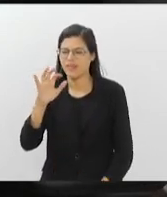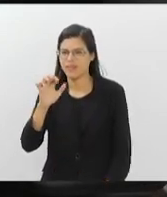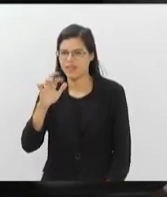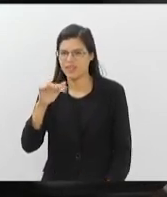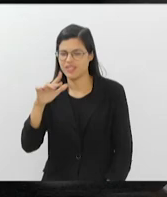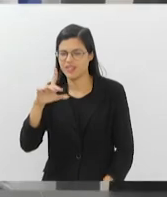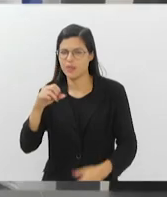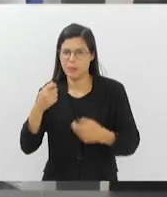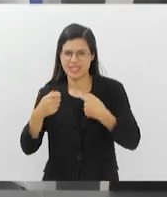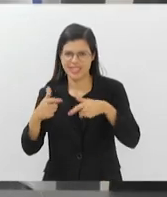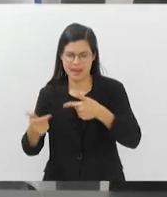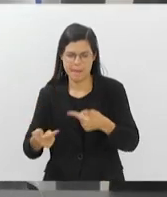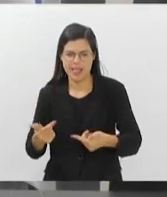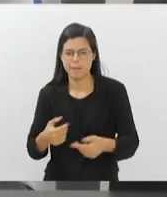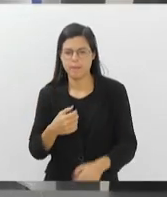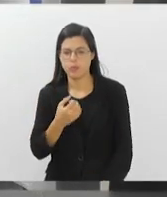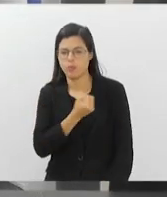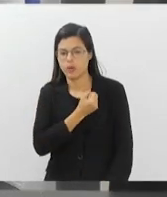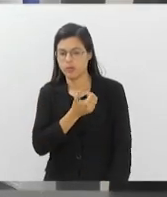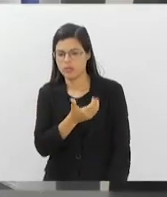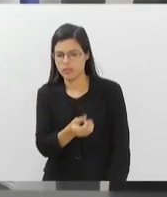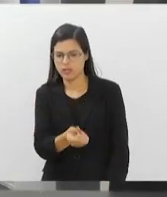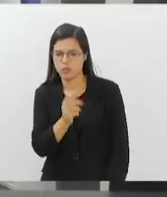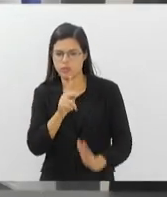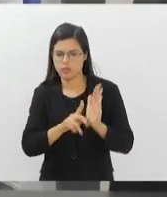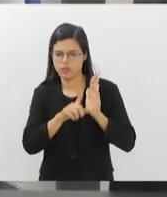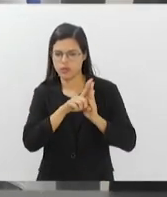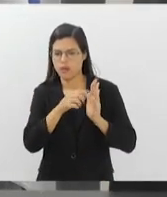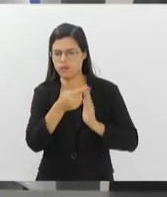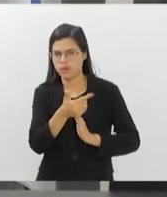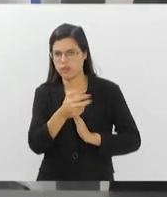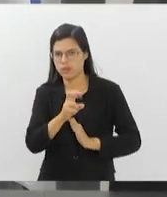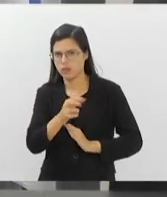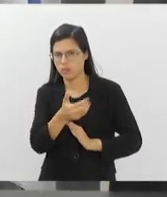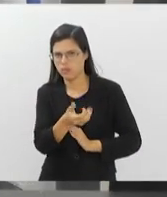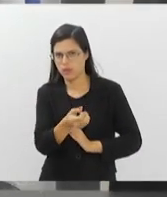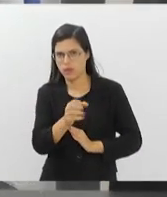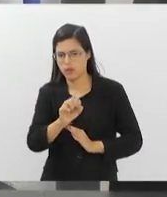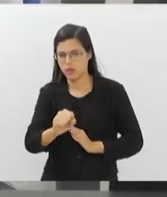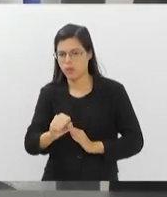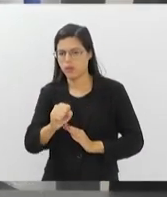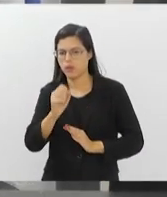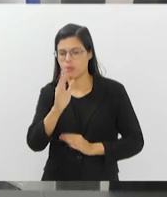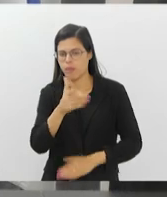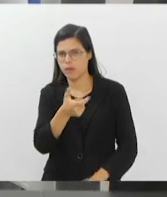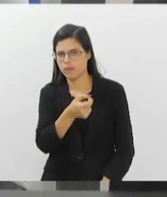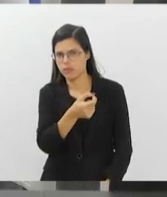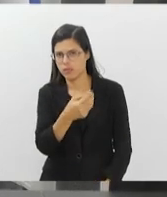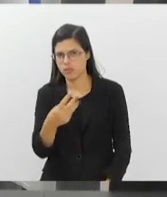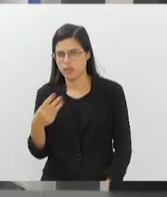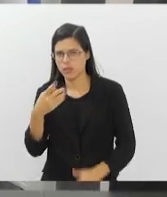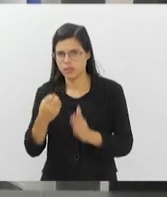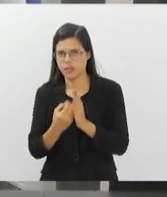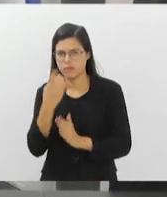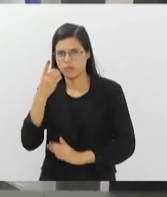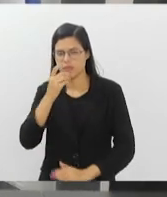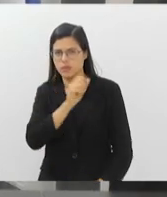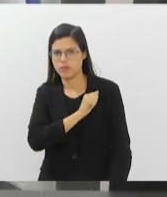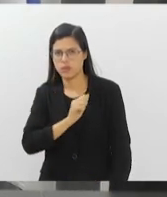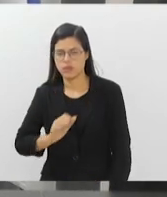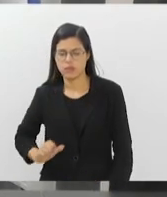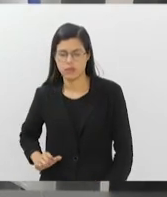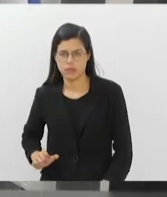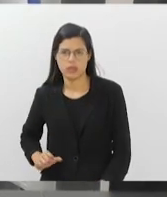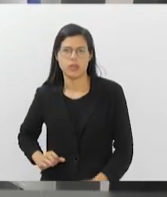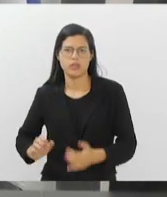Item 16 da pauta. Projeto de lei 2568, de 23, de autoria do deputado Andrezinho Siciliano, que declara patrimônio cultural de natureza imaterial do Estado do